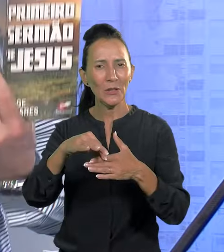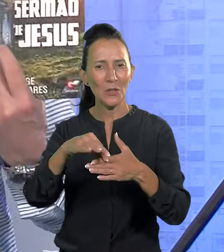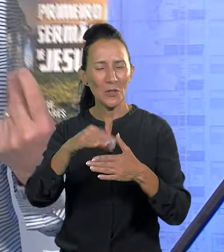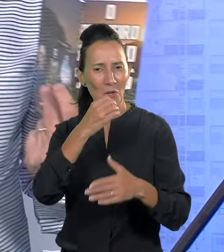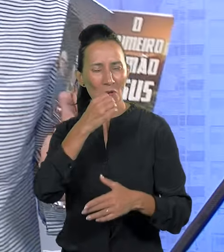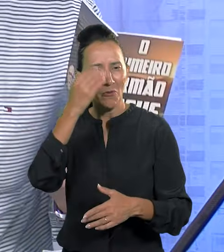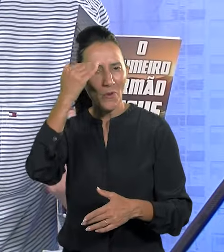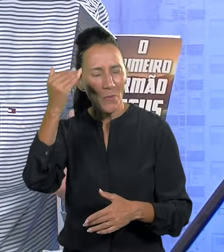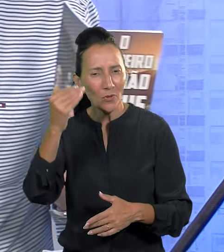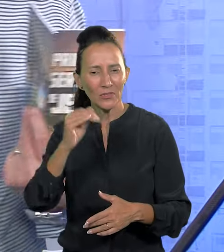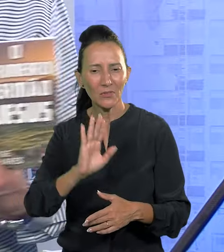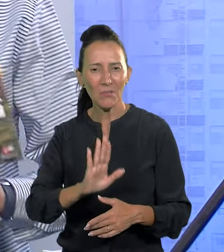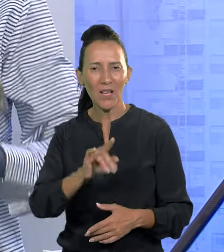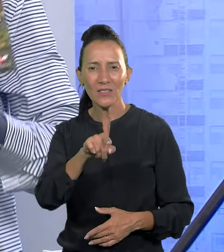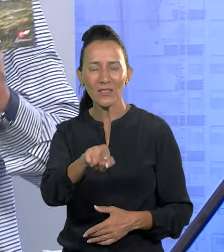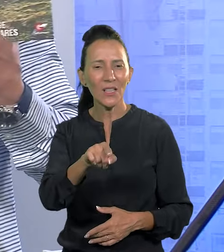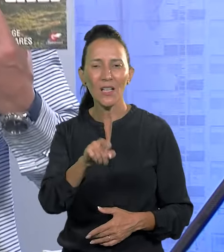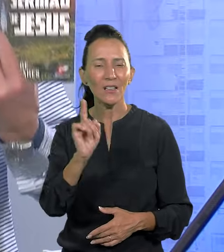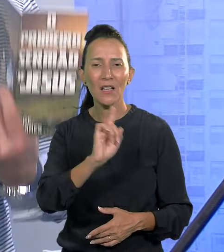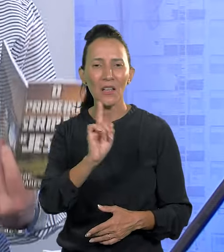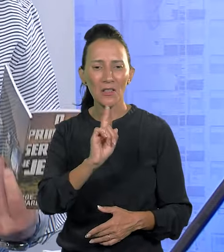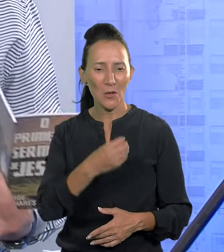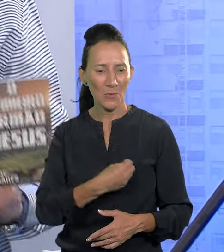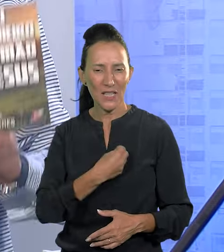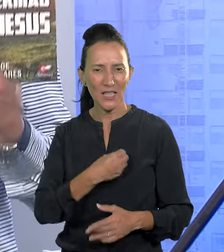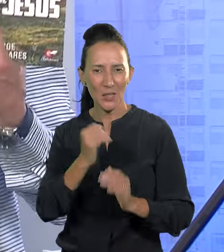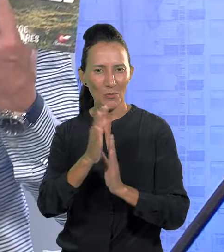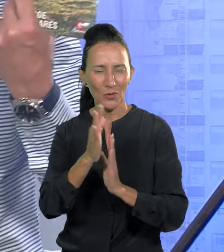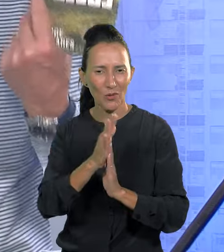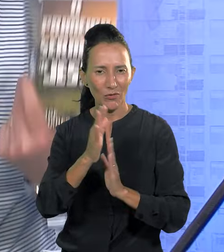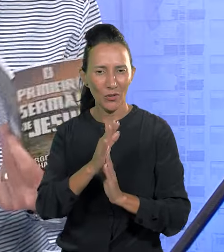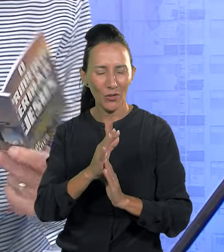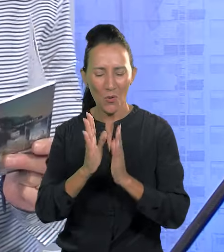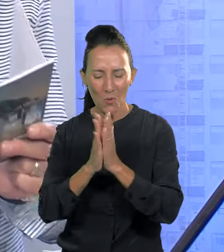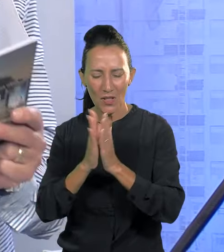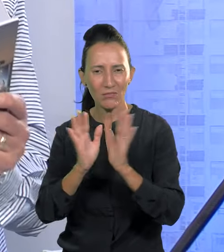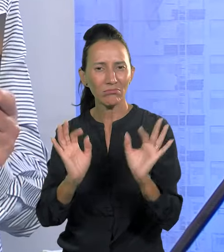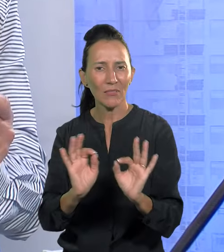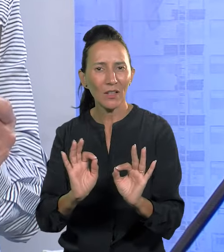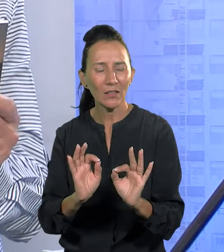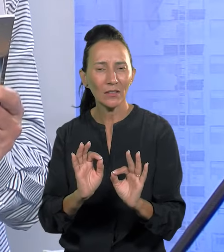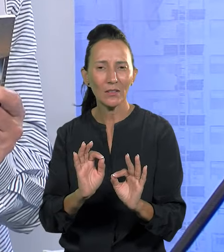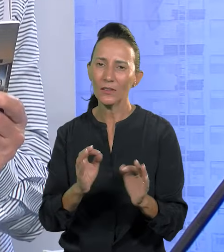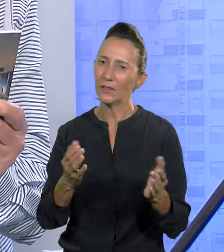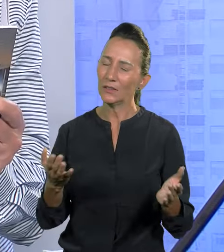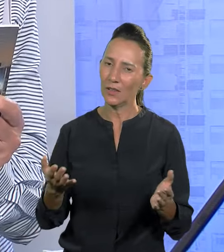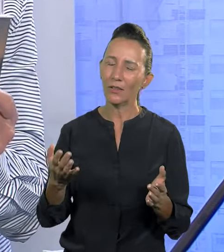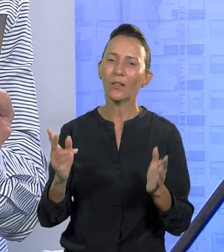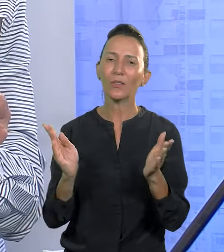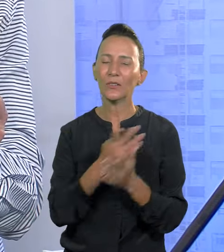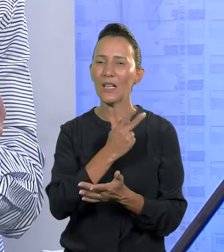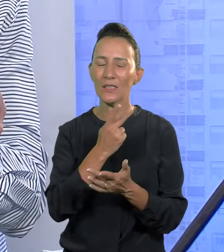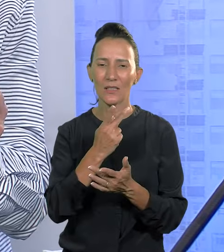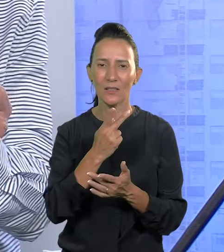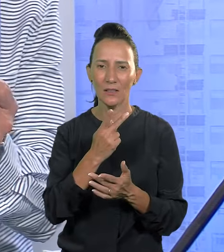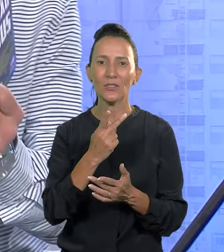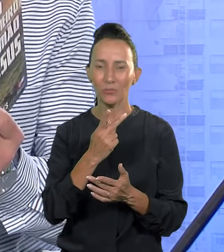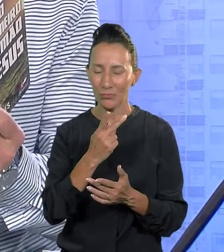não fica nem no louvor, não participa mais de oração, a igreja não tem nada de louvor. Então o Espírito do Senhor